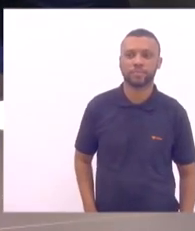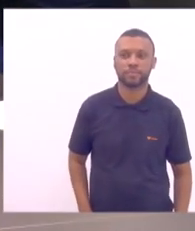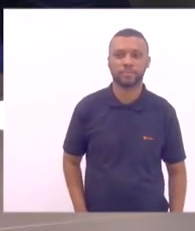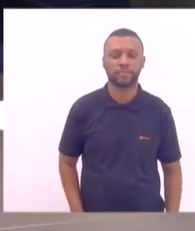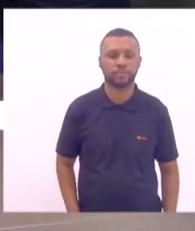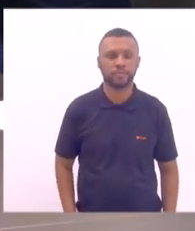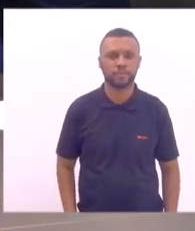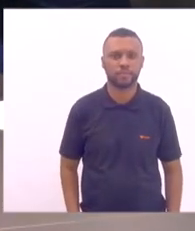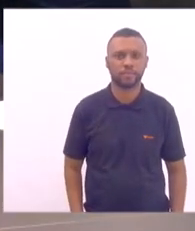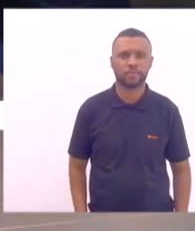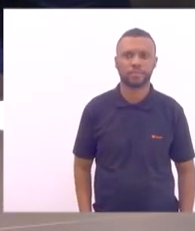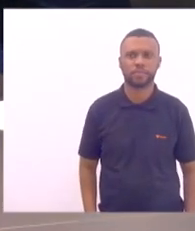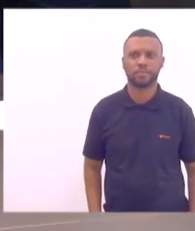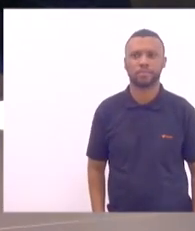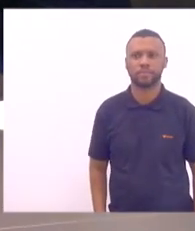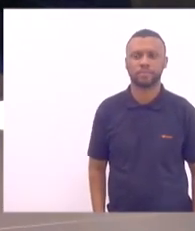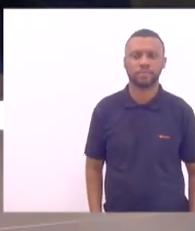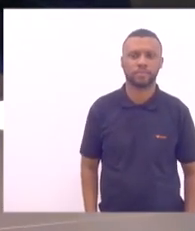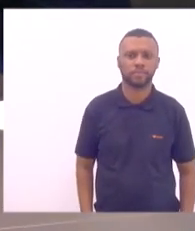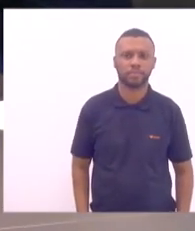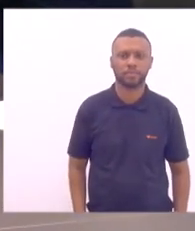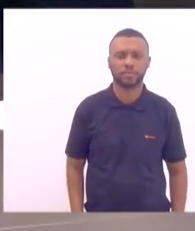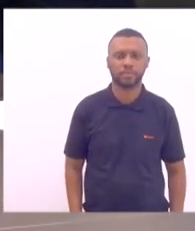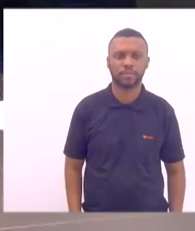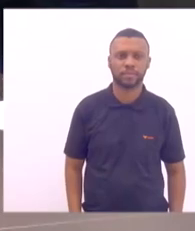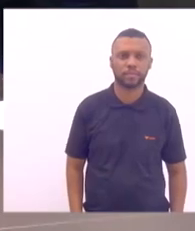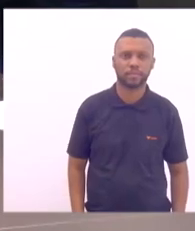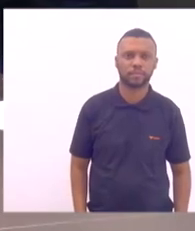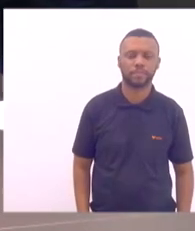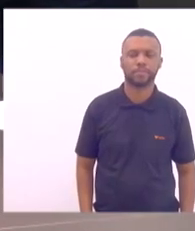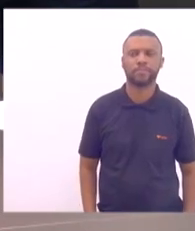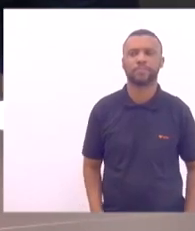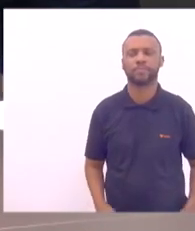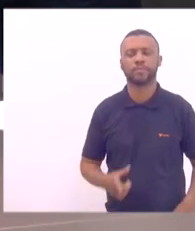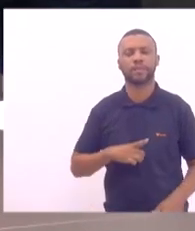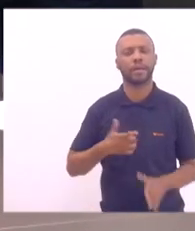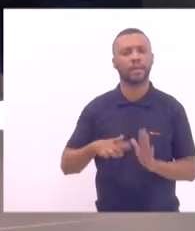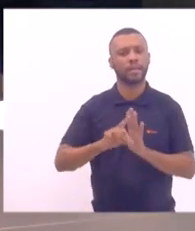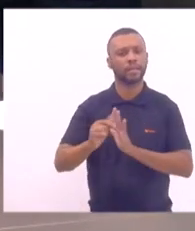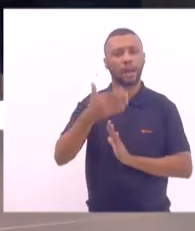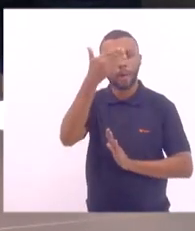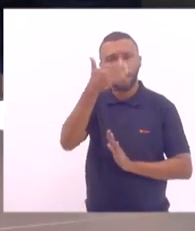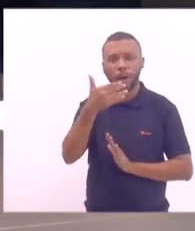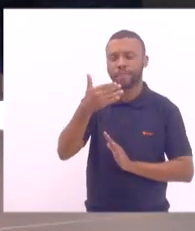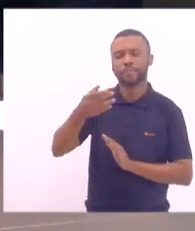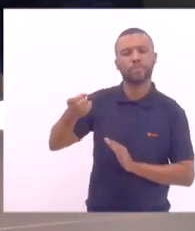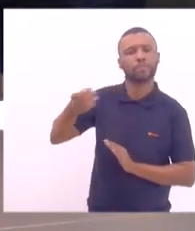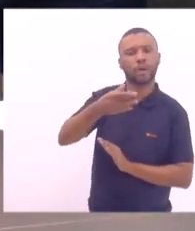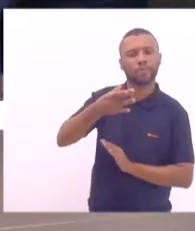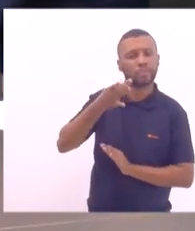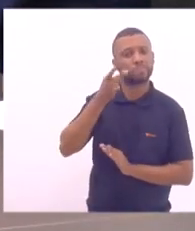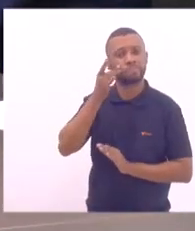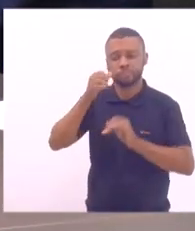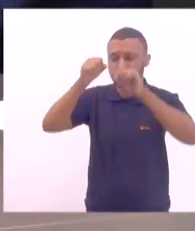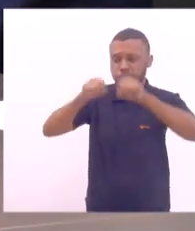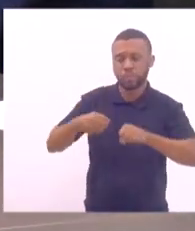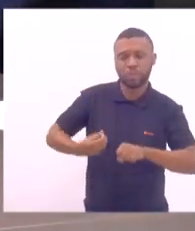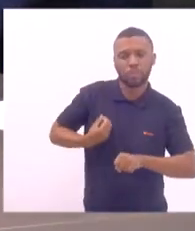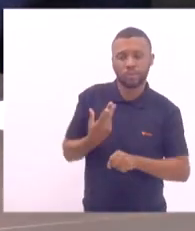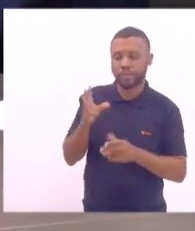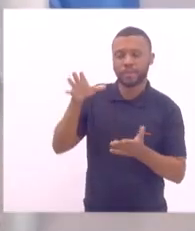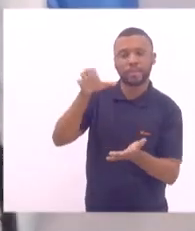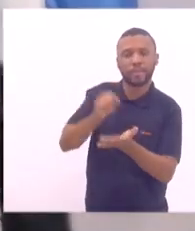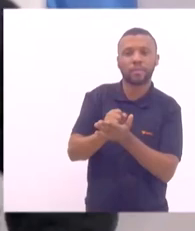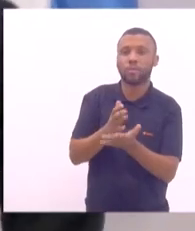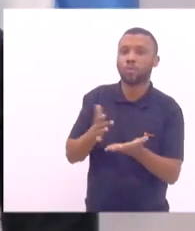Vamos lá. Esta lei dispõe sobre os procedimentos de prova de vida anual, papa. Prova de vida anual do beneficiário será realizada com base no banco de dados, não é